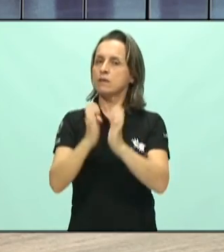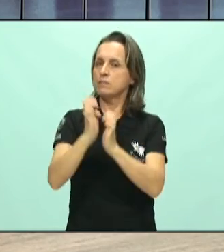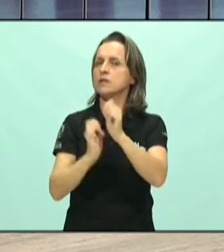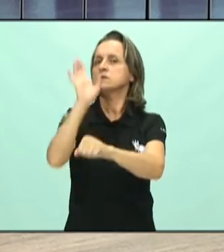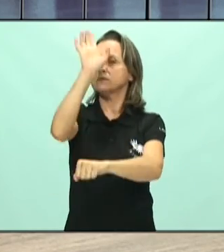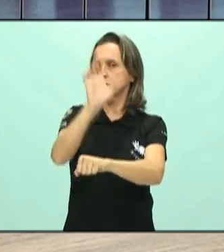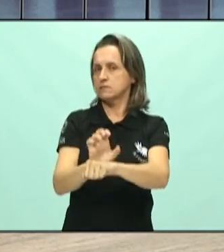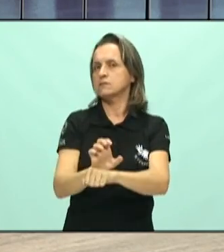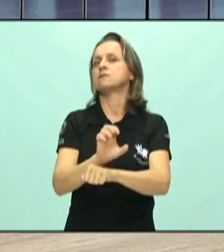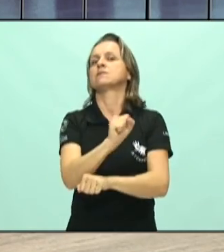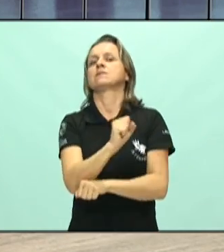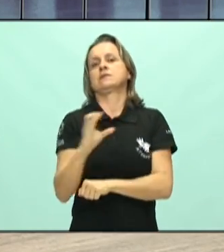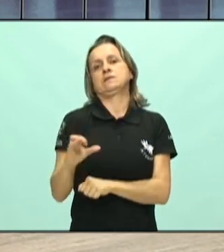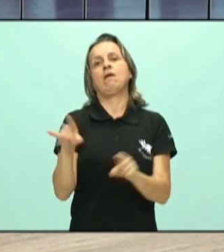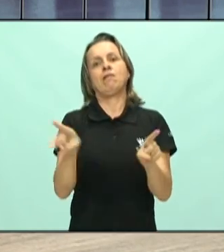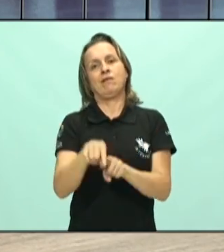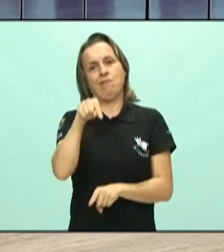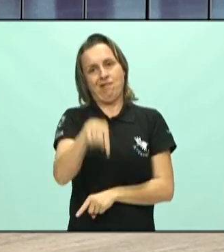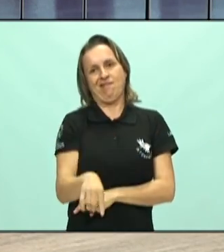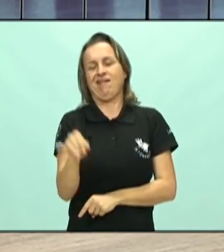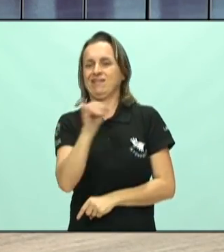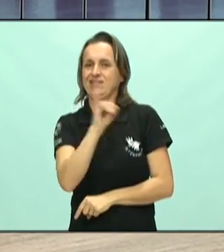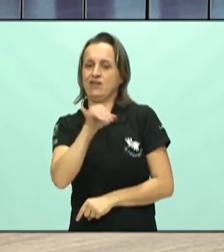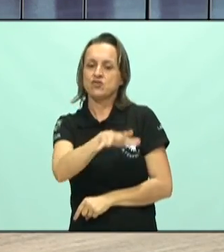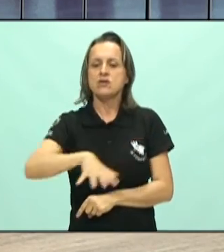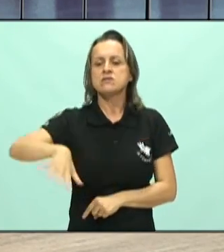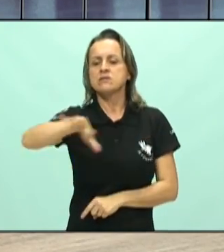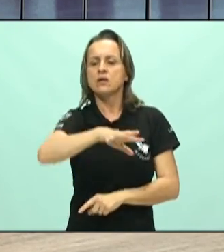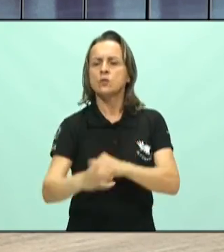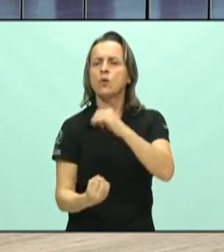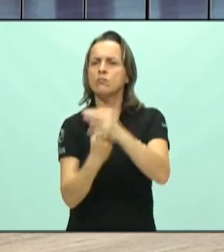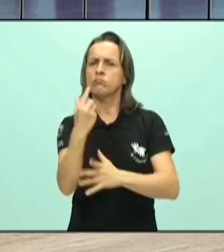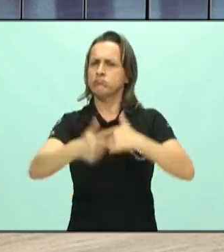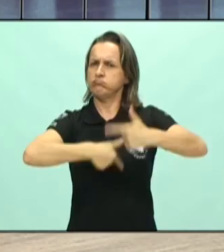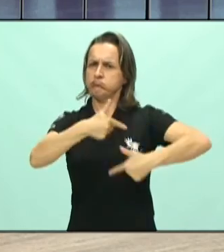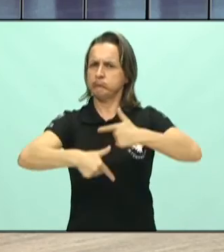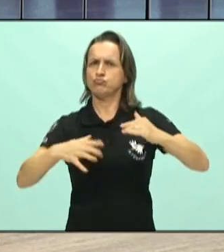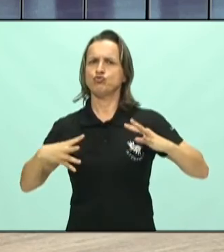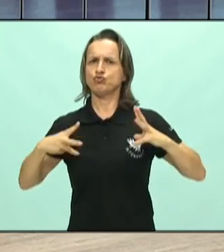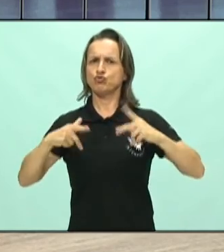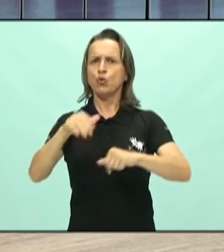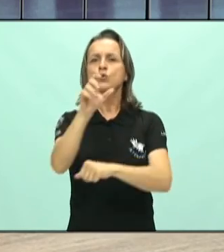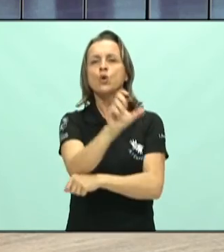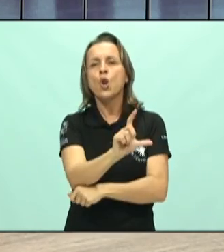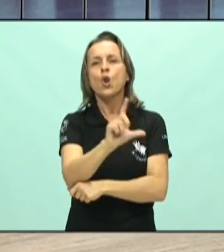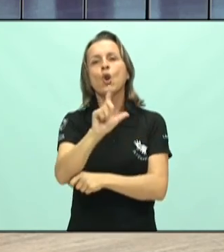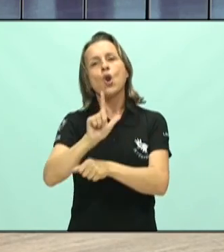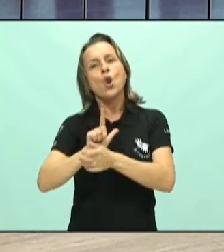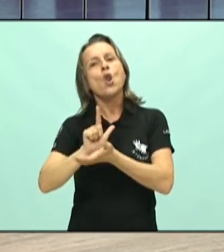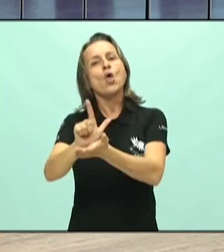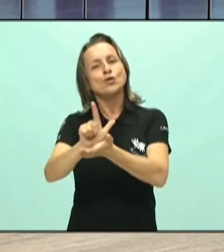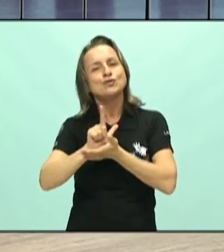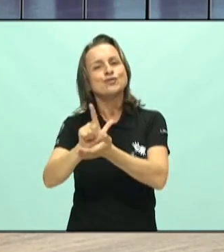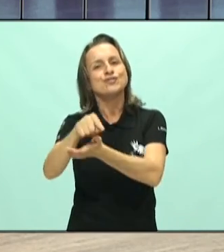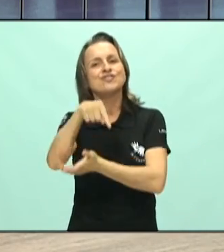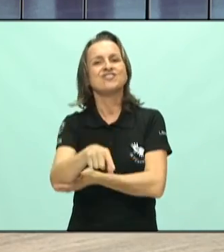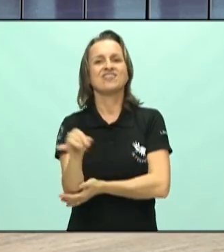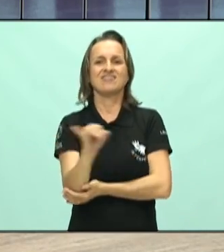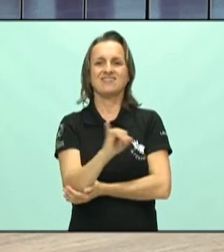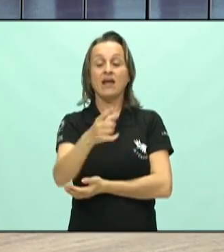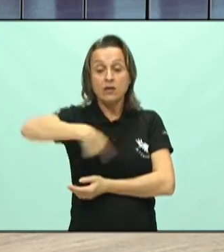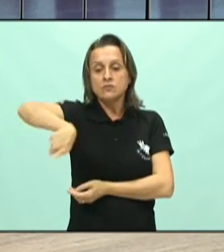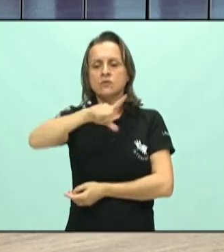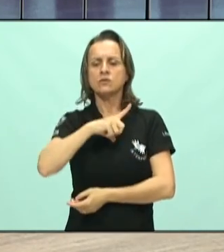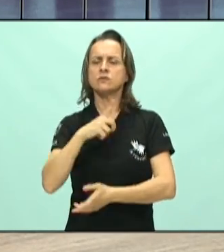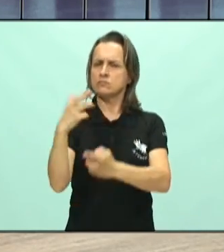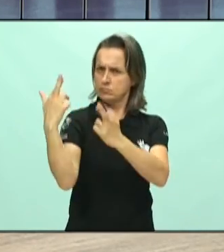e também aqui de Itajaí, do setor produtivo de Itajaí, de toda a cadeia logística de Itajaí que pode ser afetada. Nós temos esse compromisso e vamos